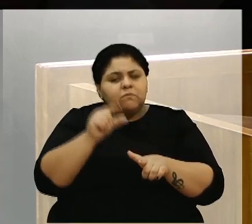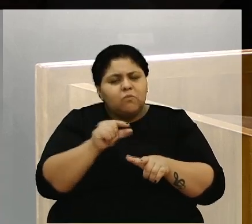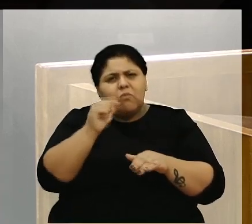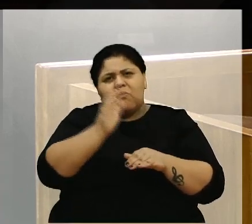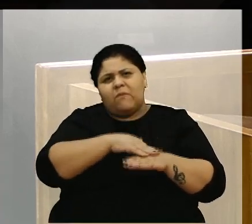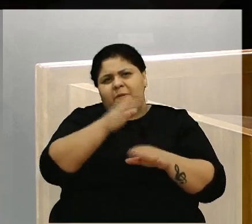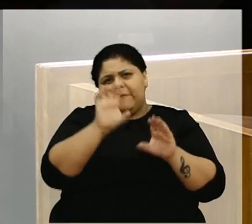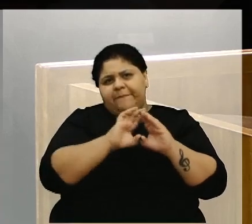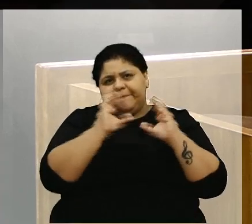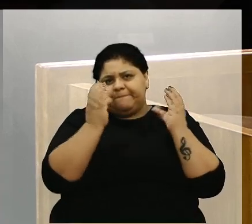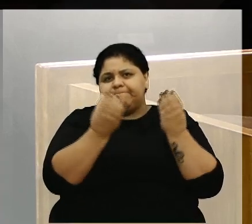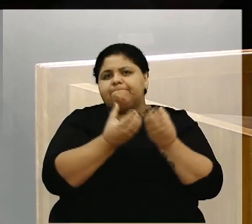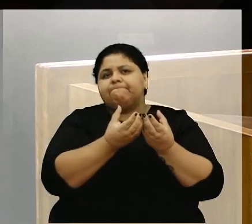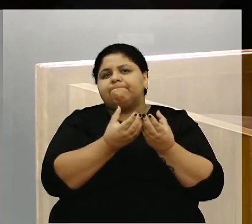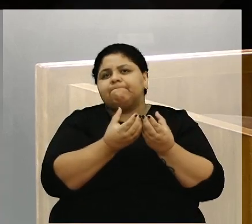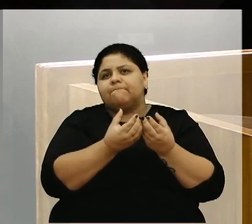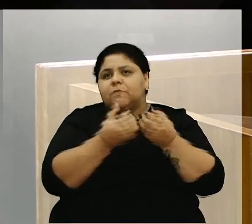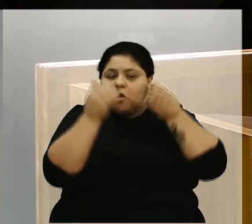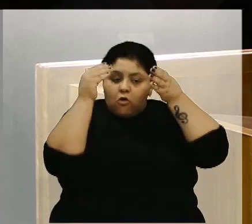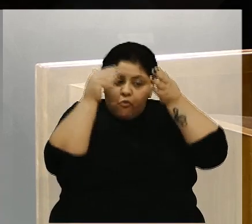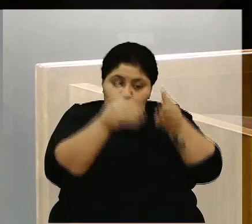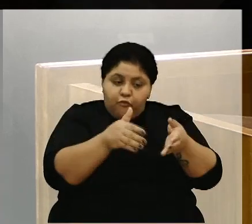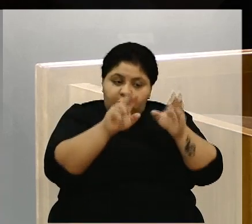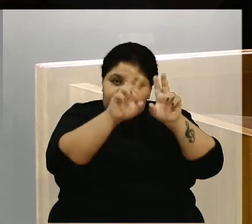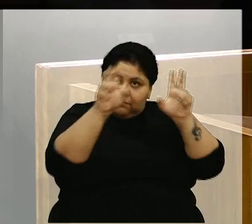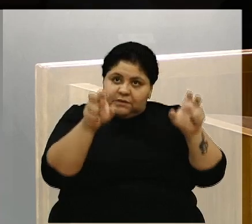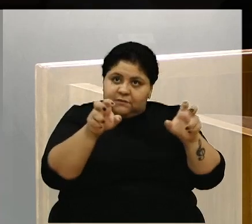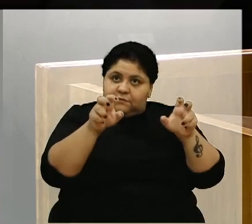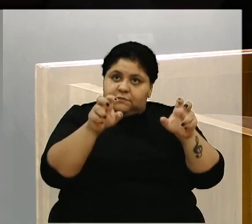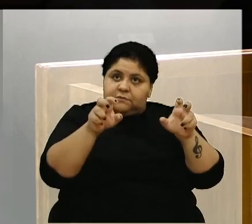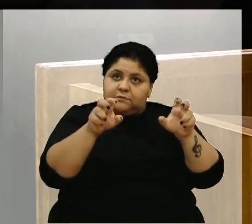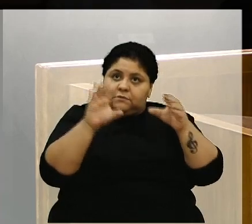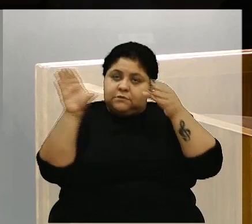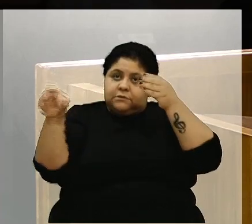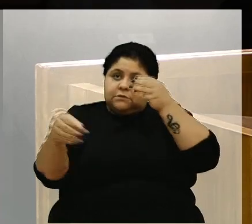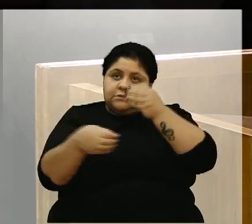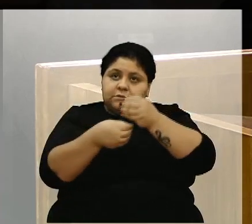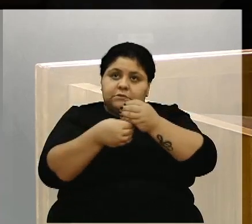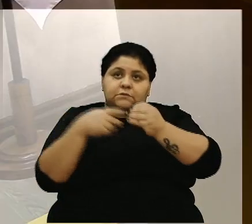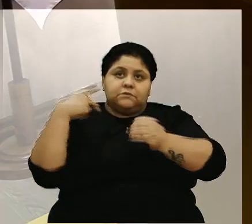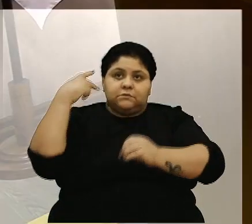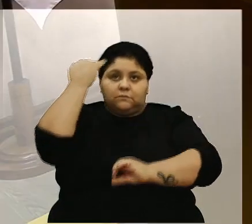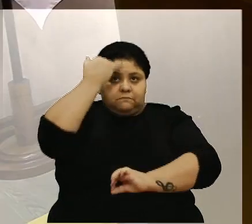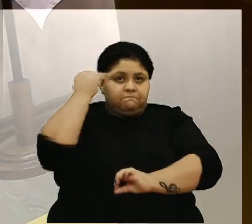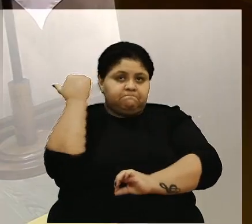nossa comunidade se engajar sobre esse tema. De imediato, vereador D'Ambrós.